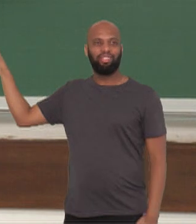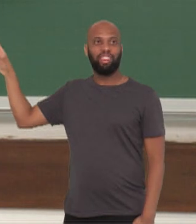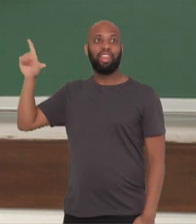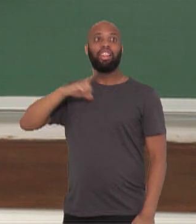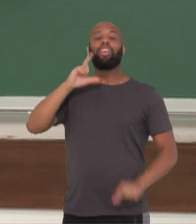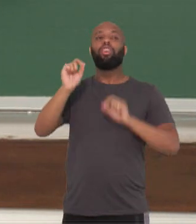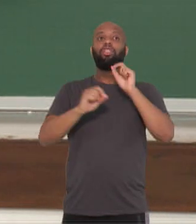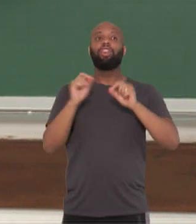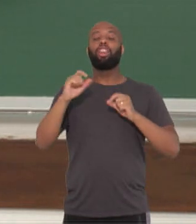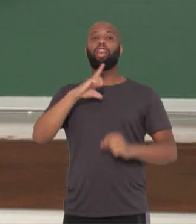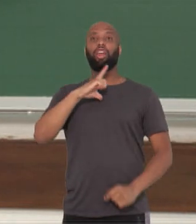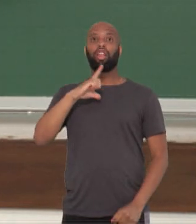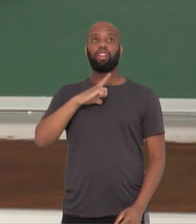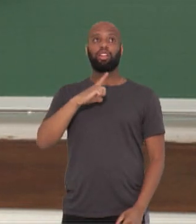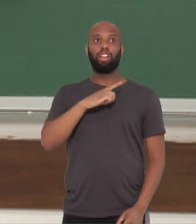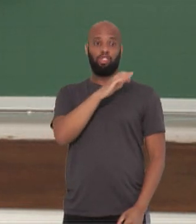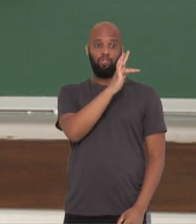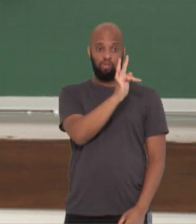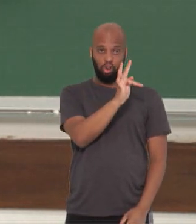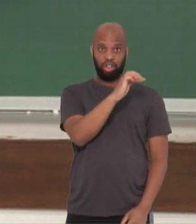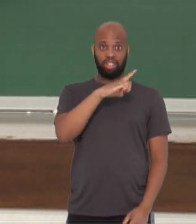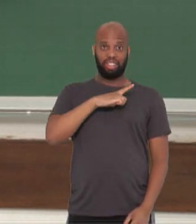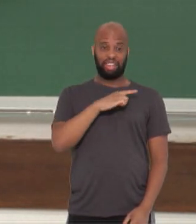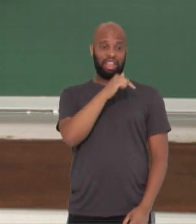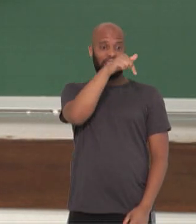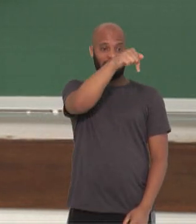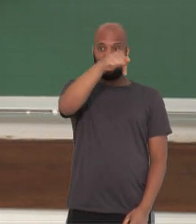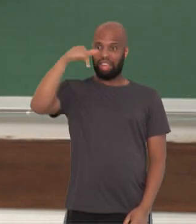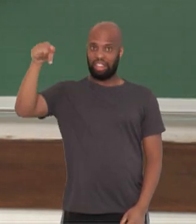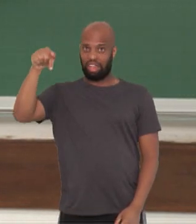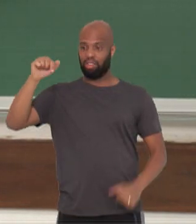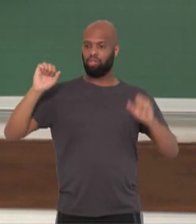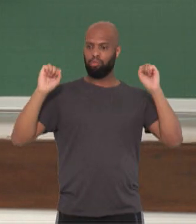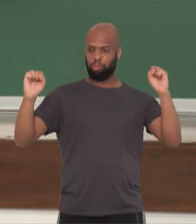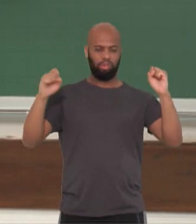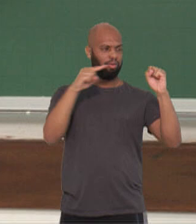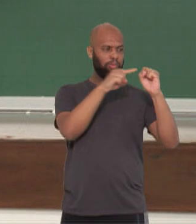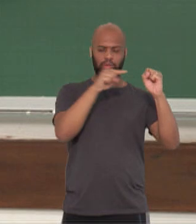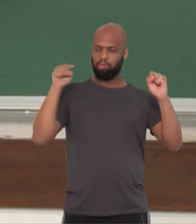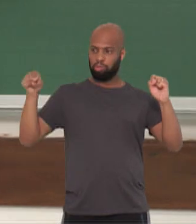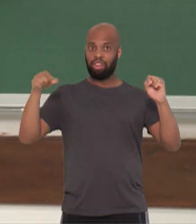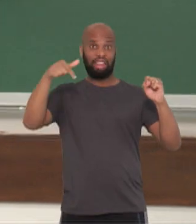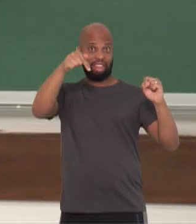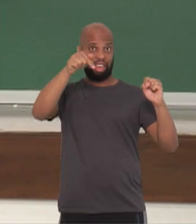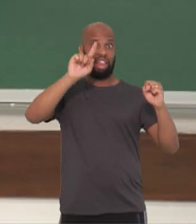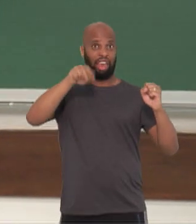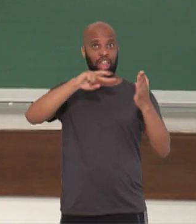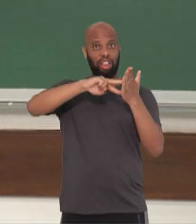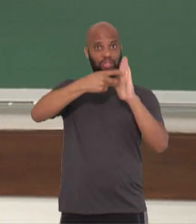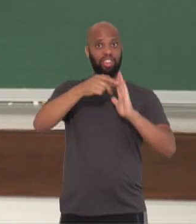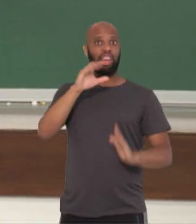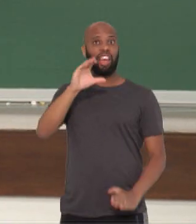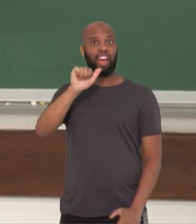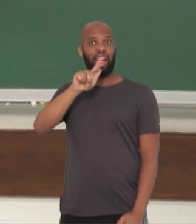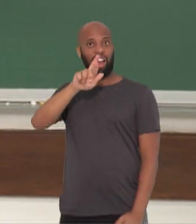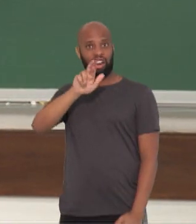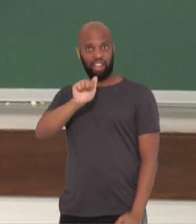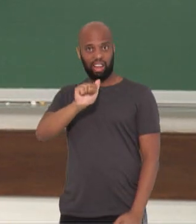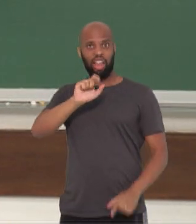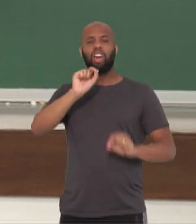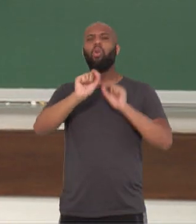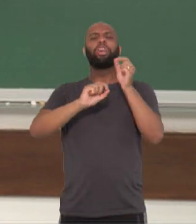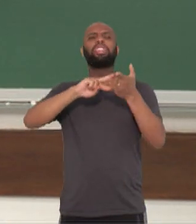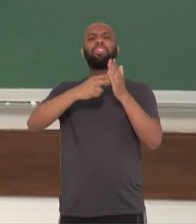força elétrica entre duas cargas elétricas depende do valor dessas cargas, do produto do valor dessas cargas, e é